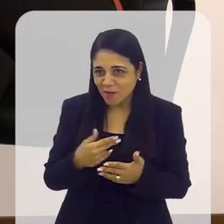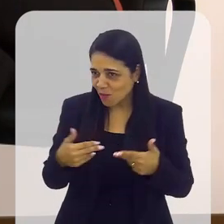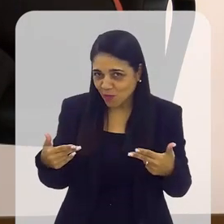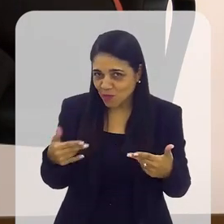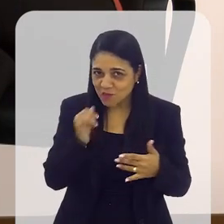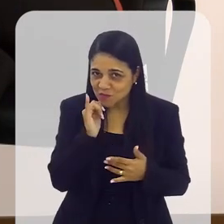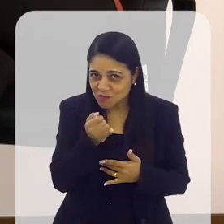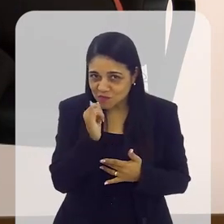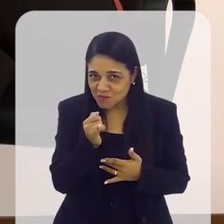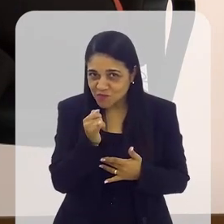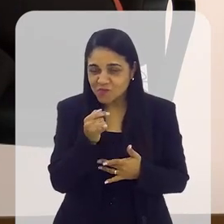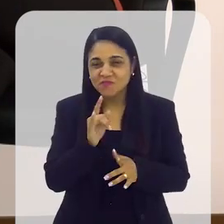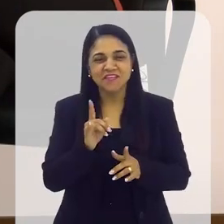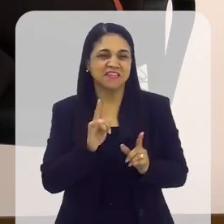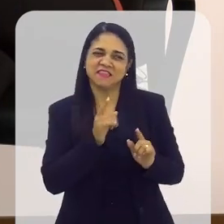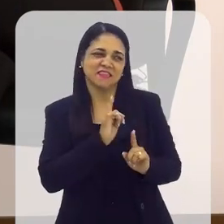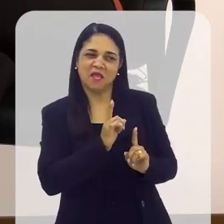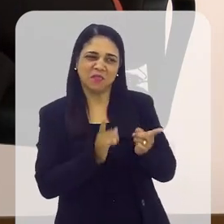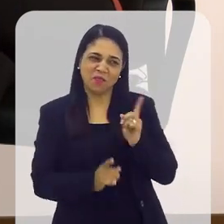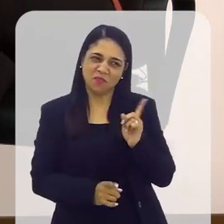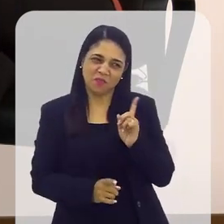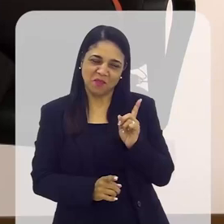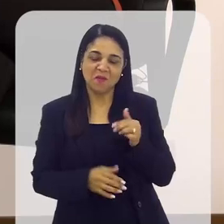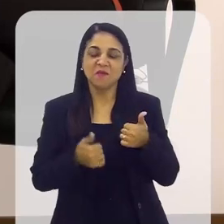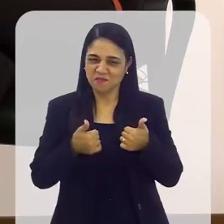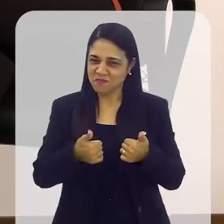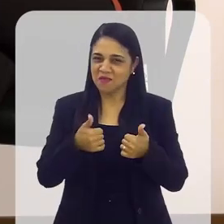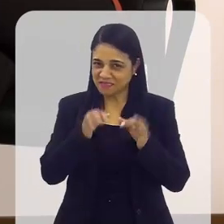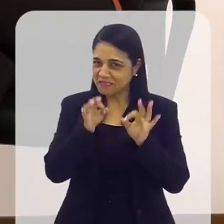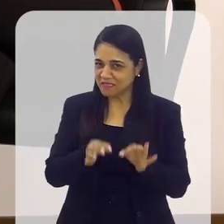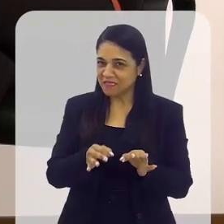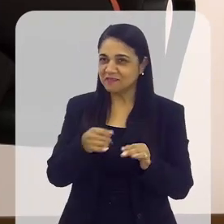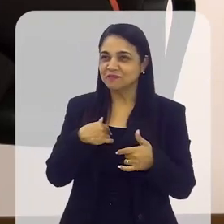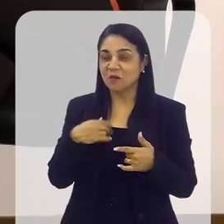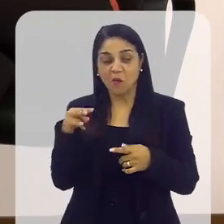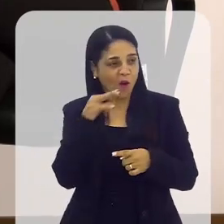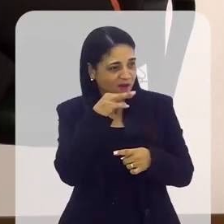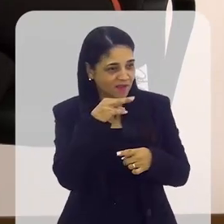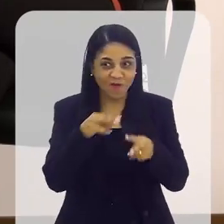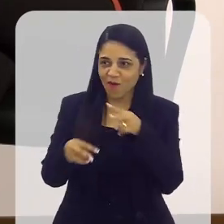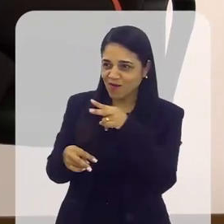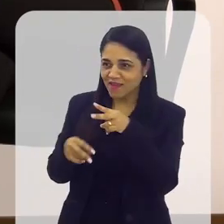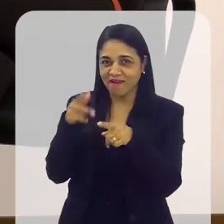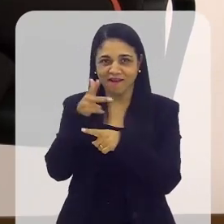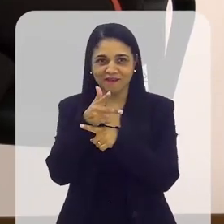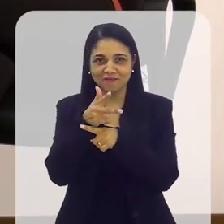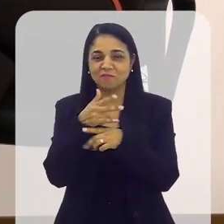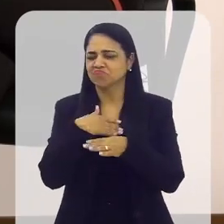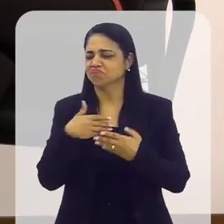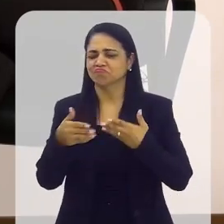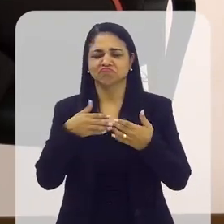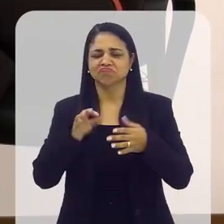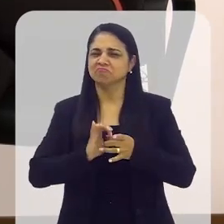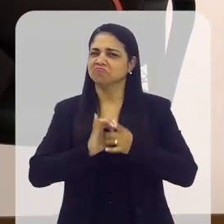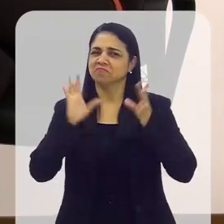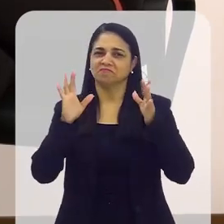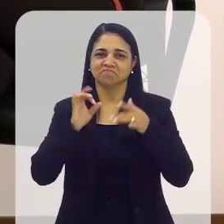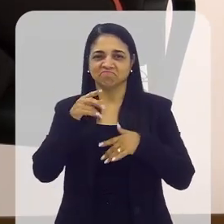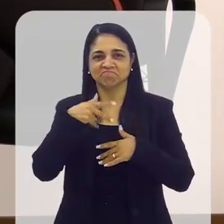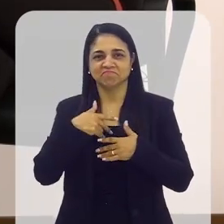coisa? Não. Não? Eu cresci. Para onde que eu olho? Eu olho para cá mesmo. Pode olhar para onde você